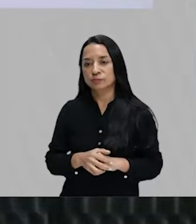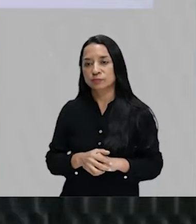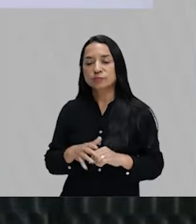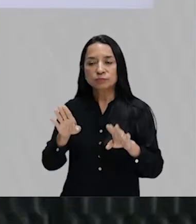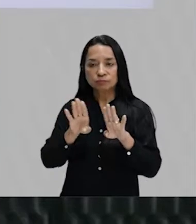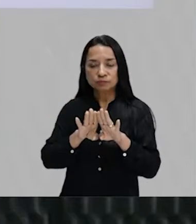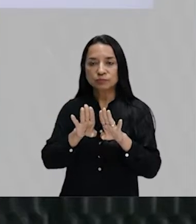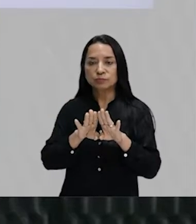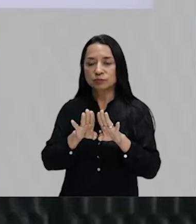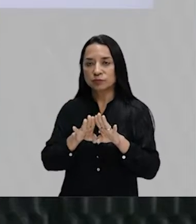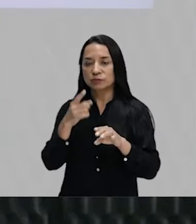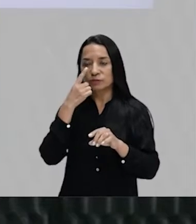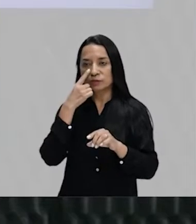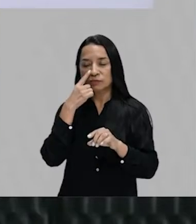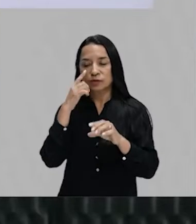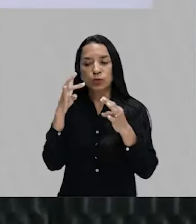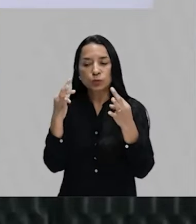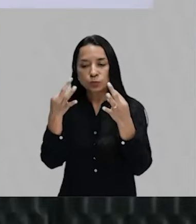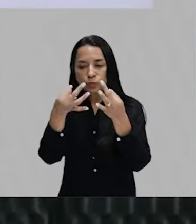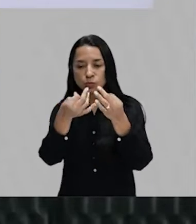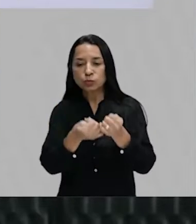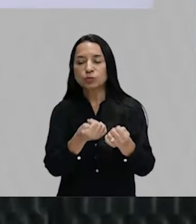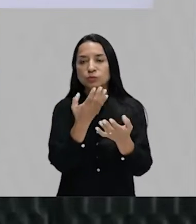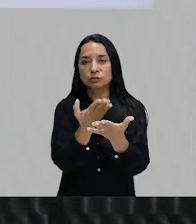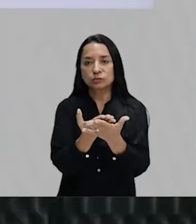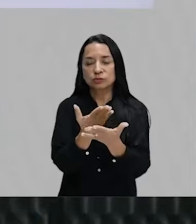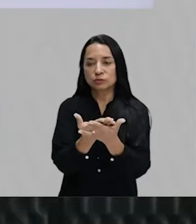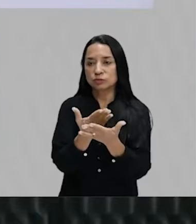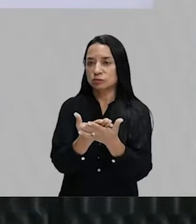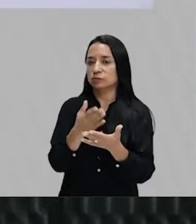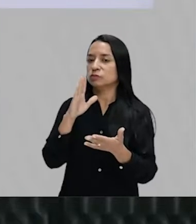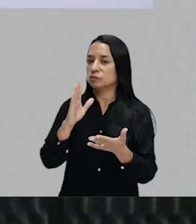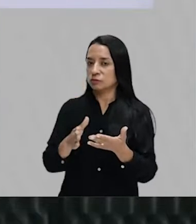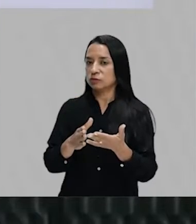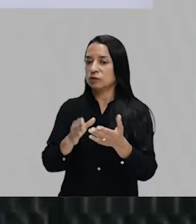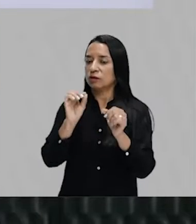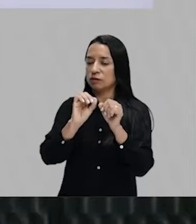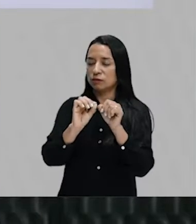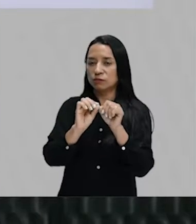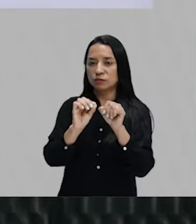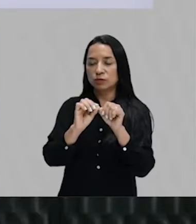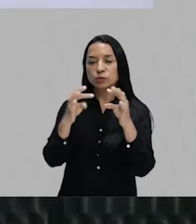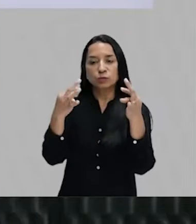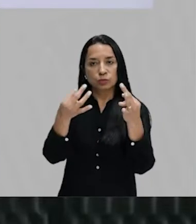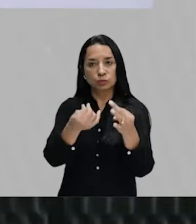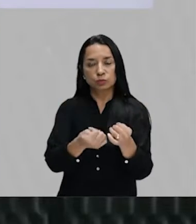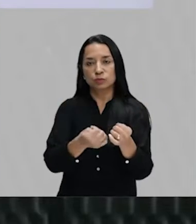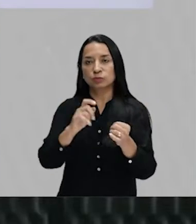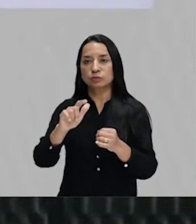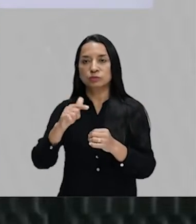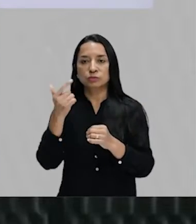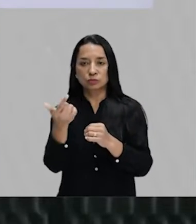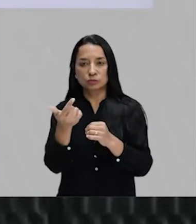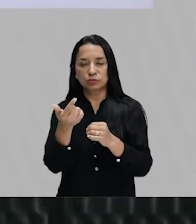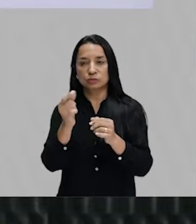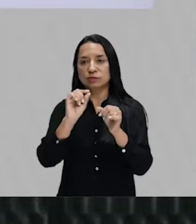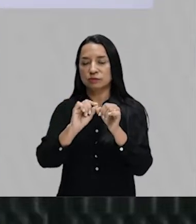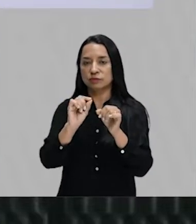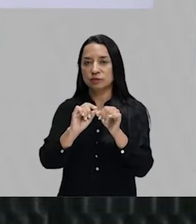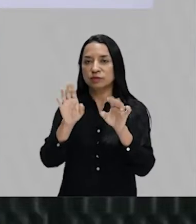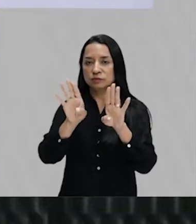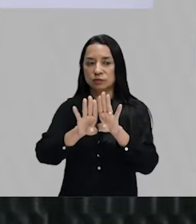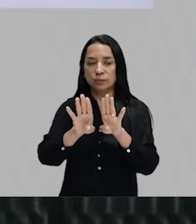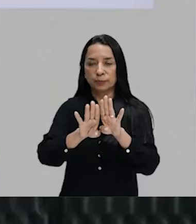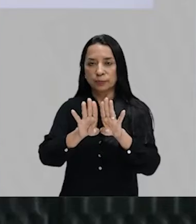tá E lá você vai ver tudo estudo né que já foi feito assim como todos os demais que serão feitos